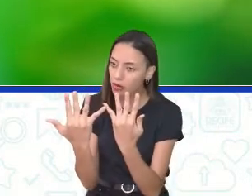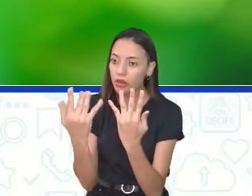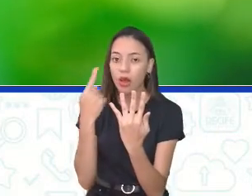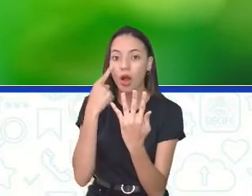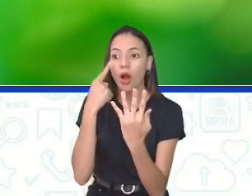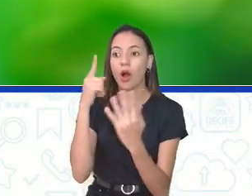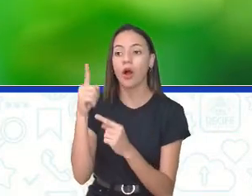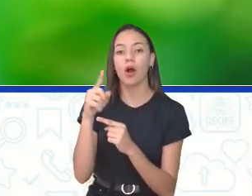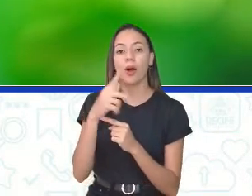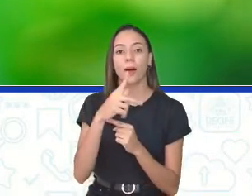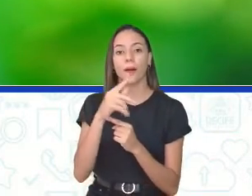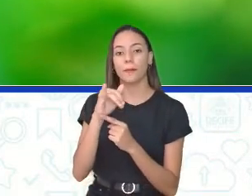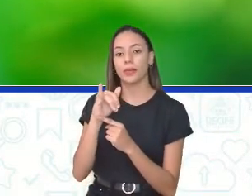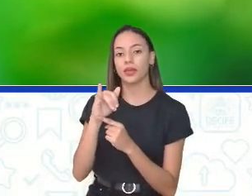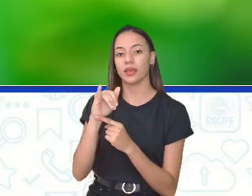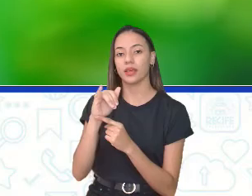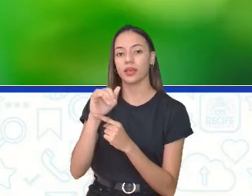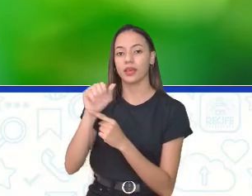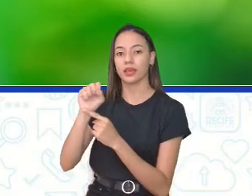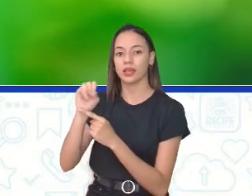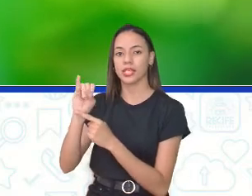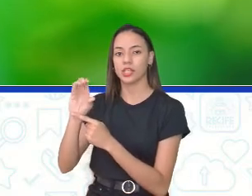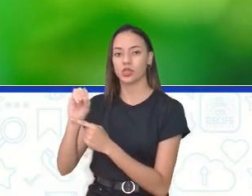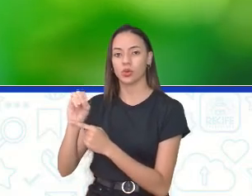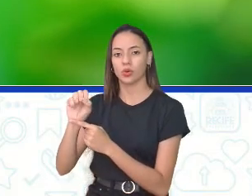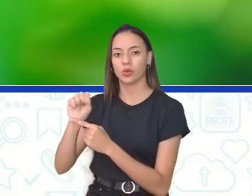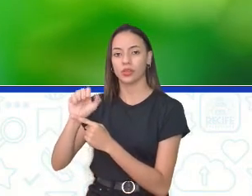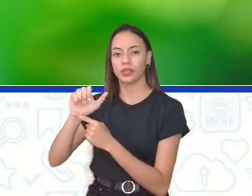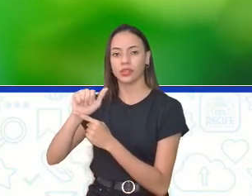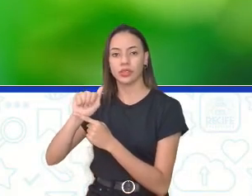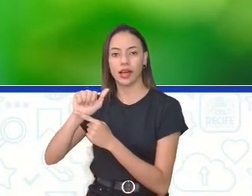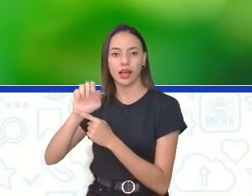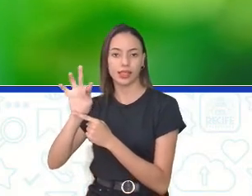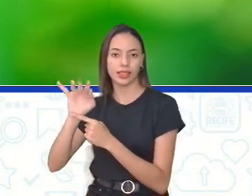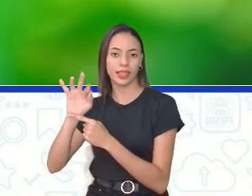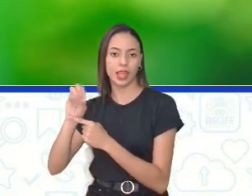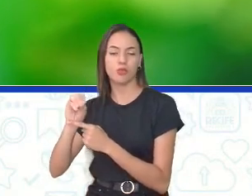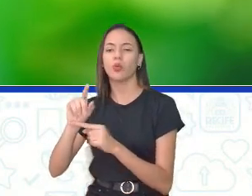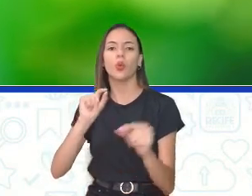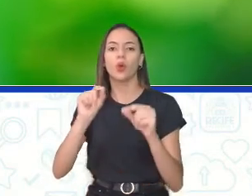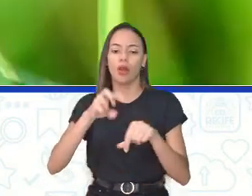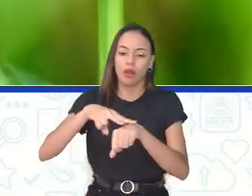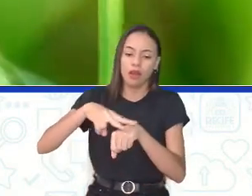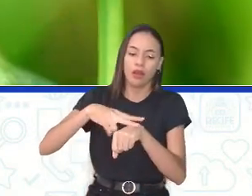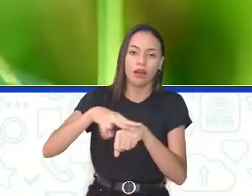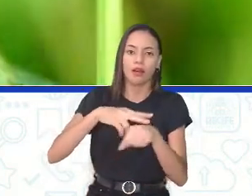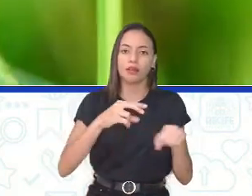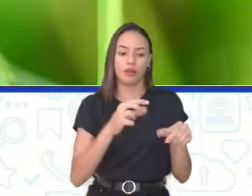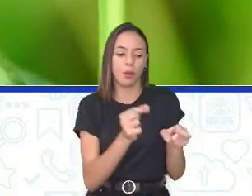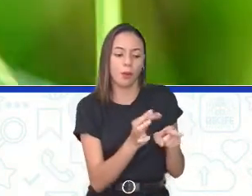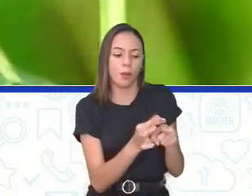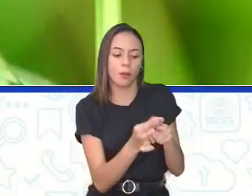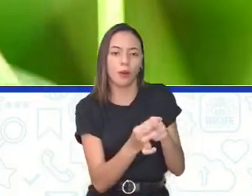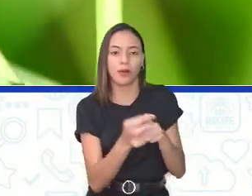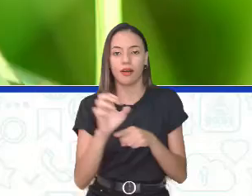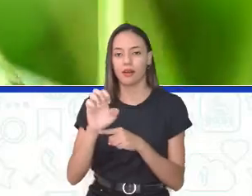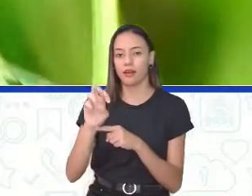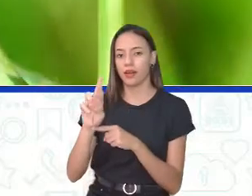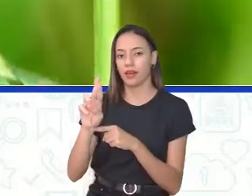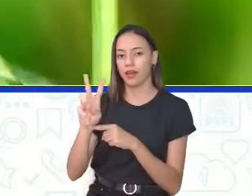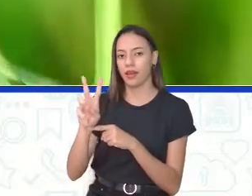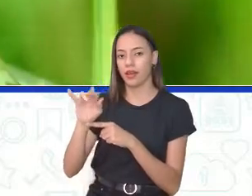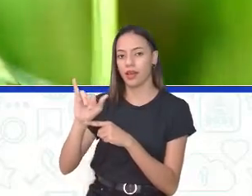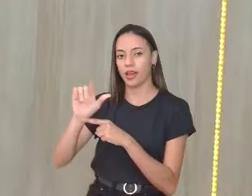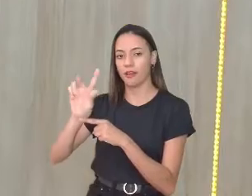da Pisum sativum. Quem é latim. Pisum sativum? É a ervilha, prof. É a ervilha? É a famosa